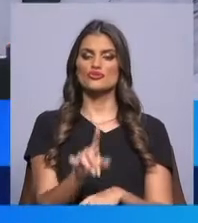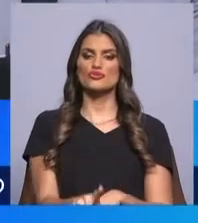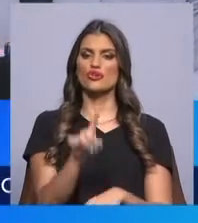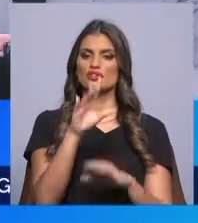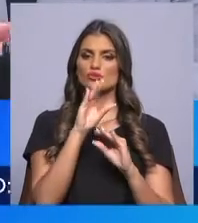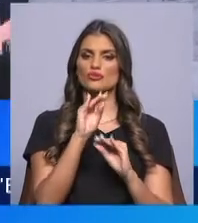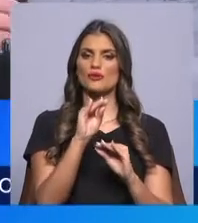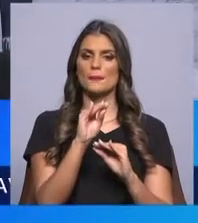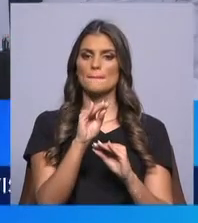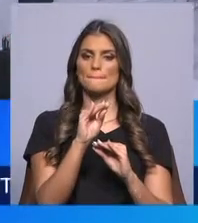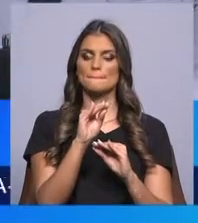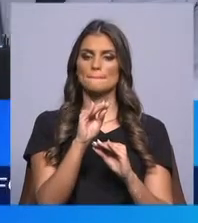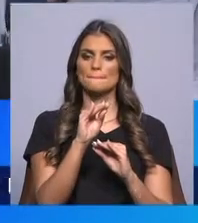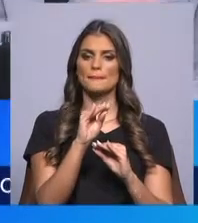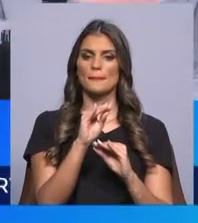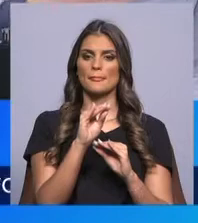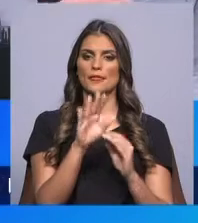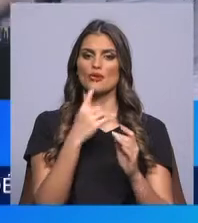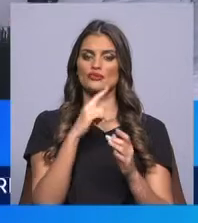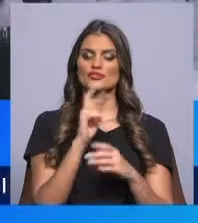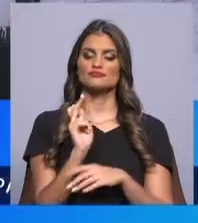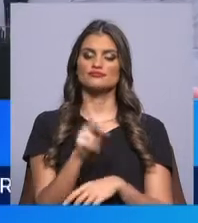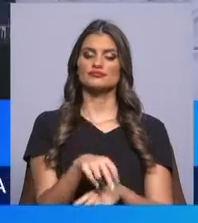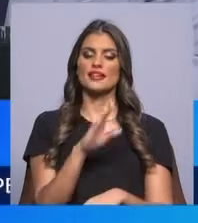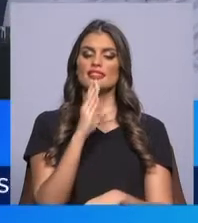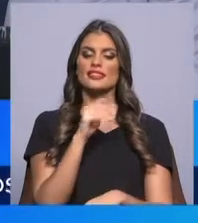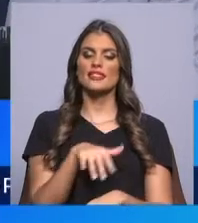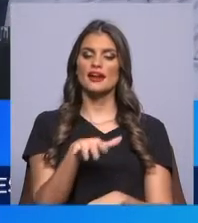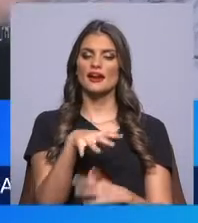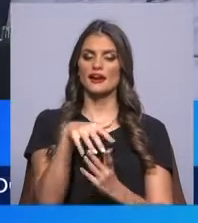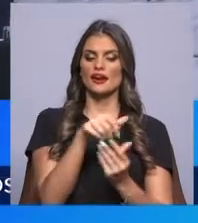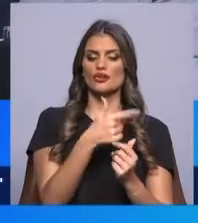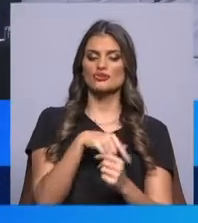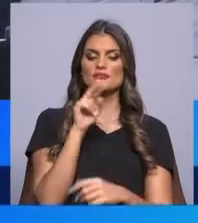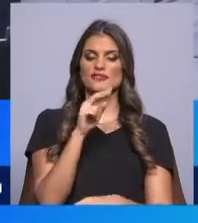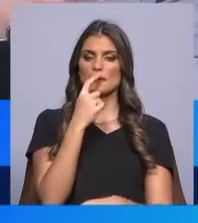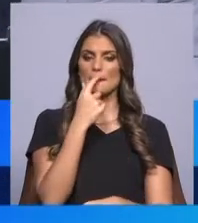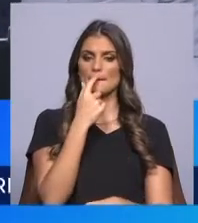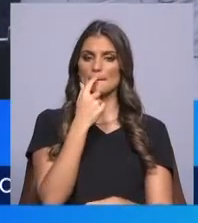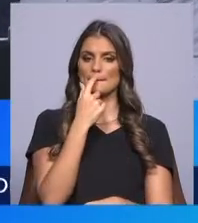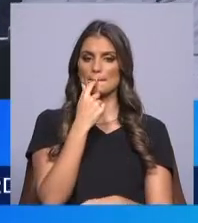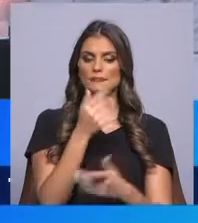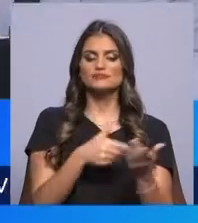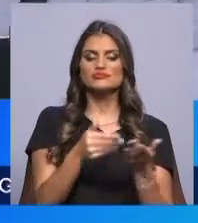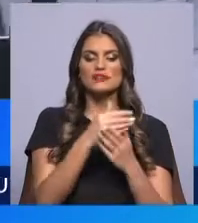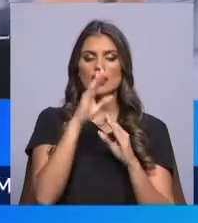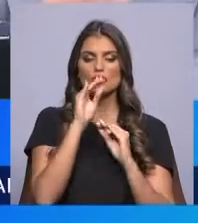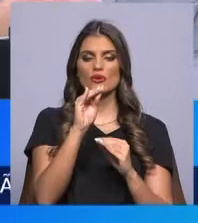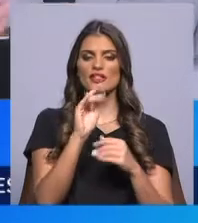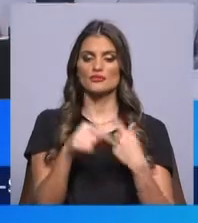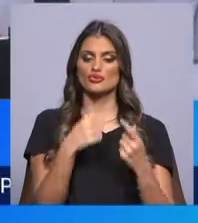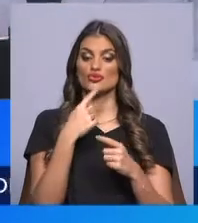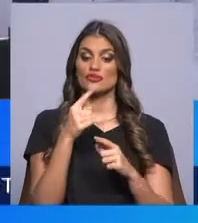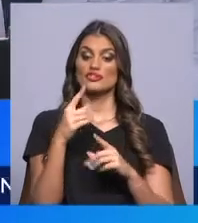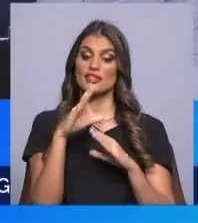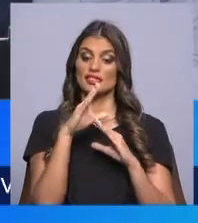Oceano Procellarum, e trazê-los de volta para a Terra. São as imagens que nós estamos a ver da recolha dessas amostras da Lua e que depois regressaram à Terra